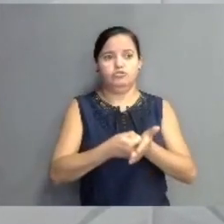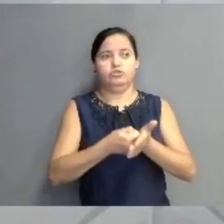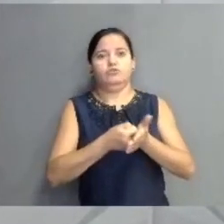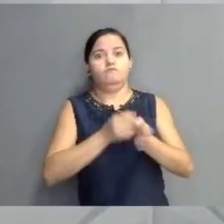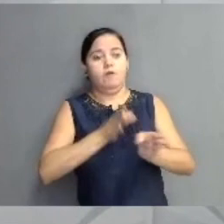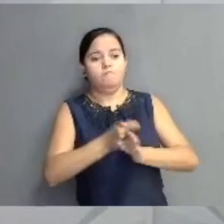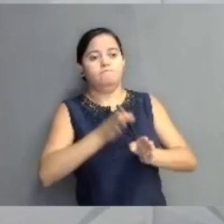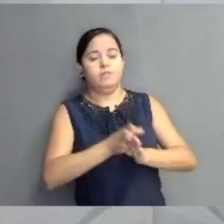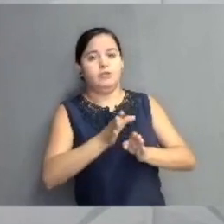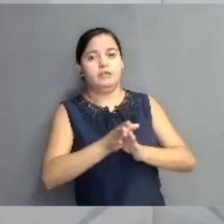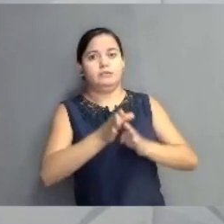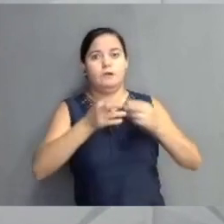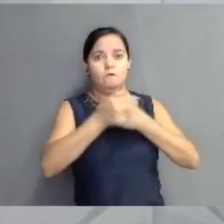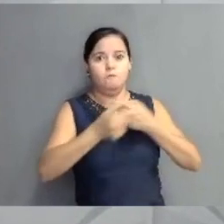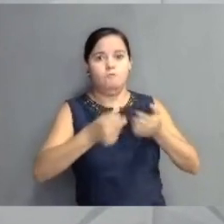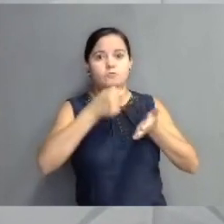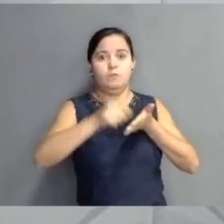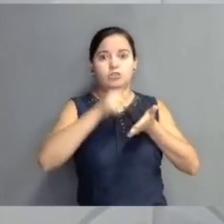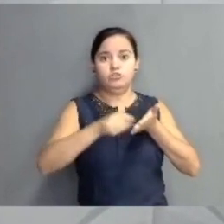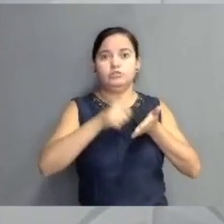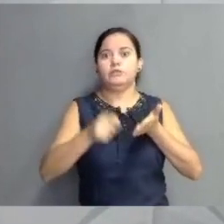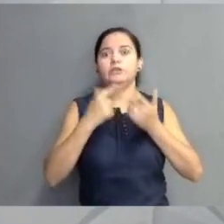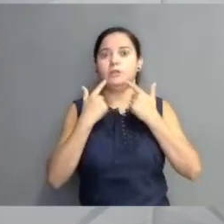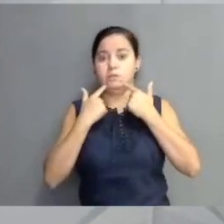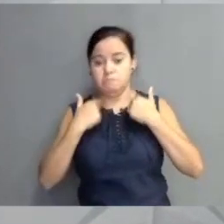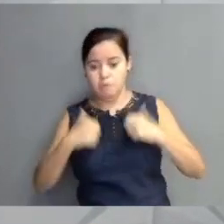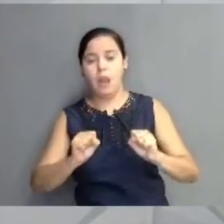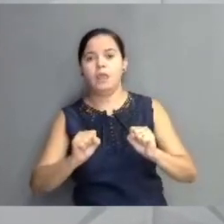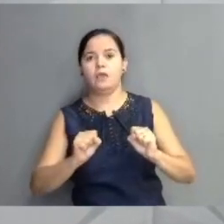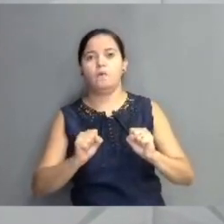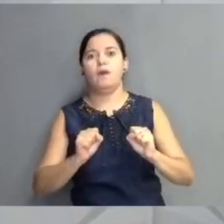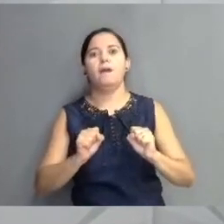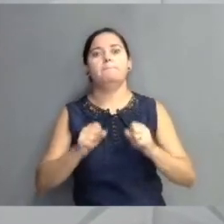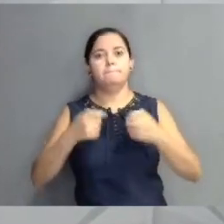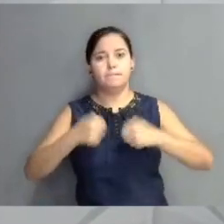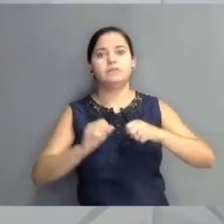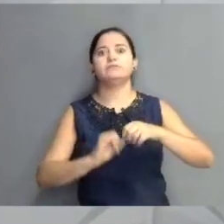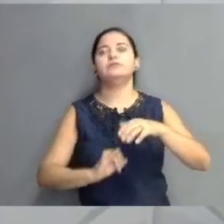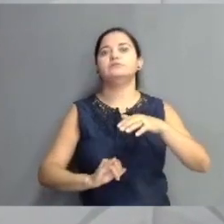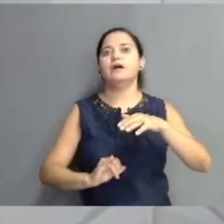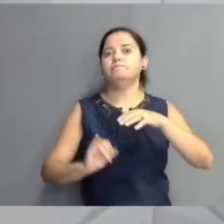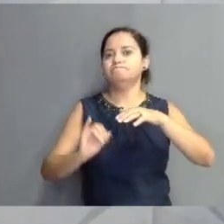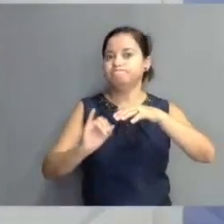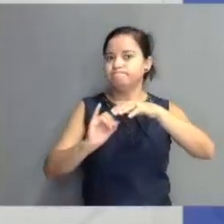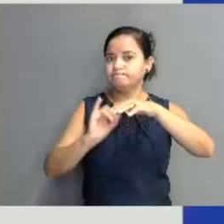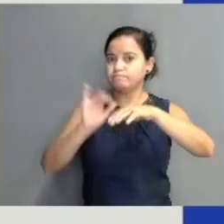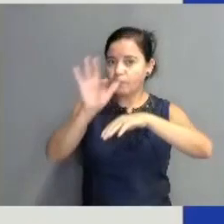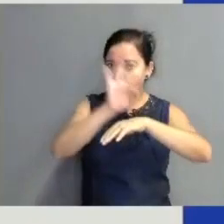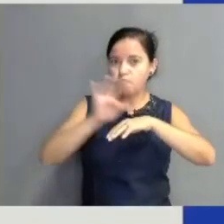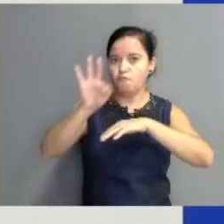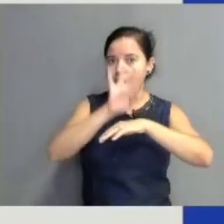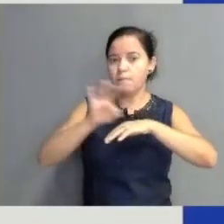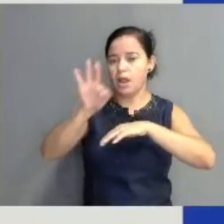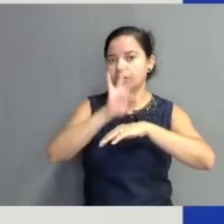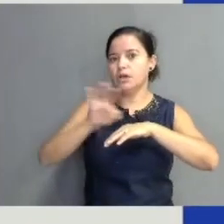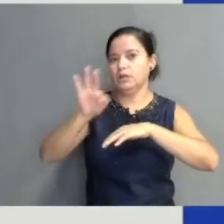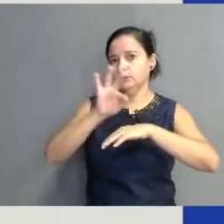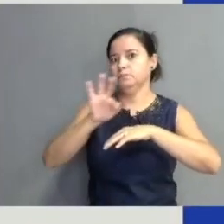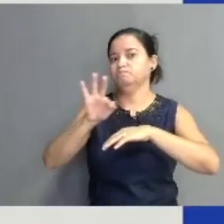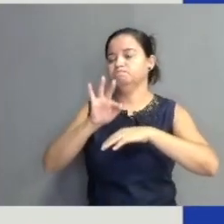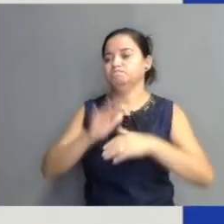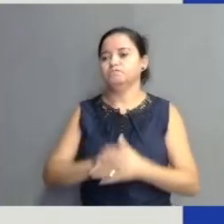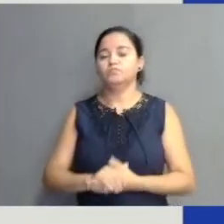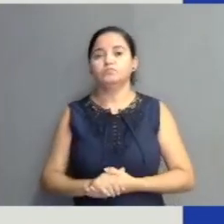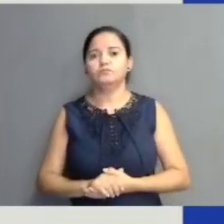competência linguística, é o uso da língua na sua formalidade, tá ok? Vamos voltar para a nossa tela para a gente continuar.